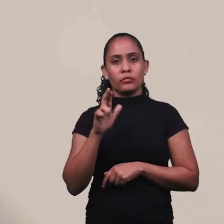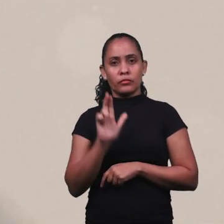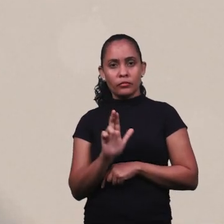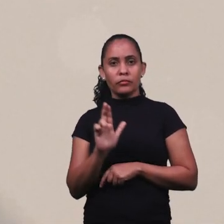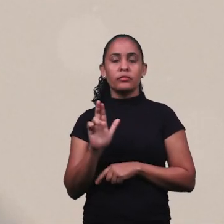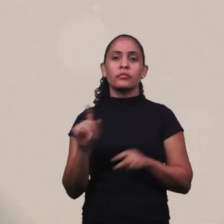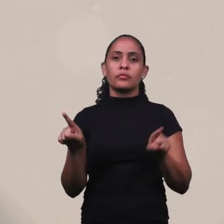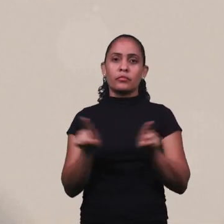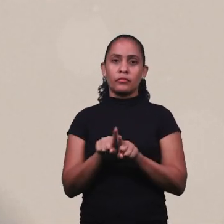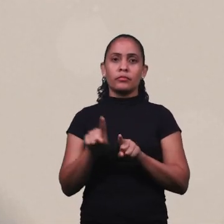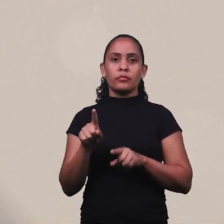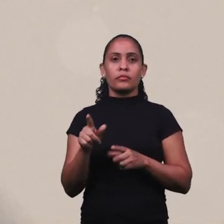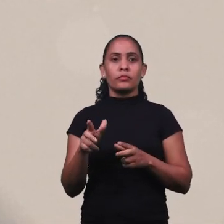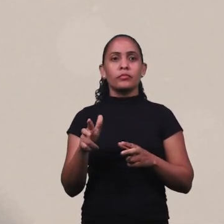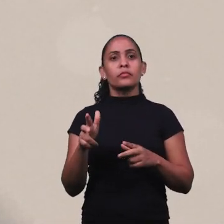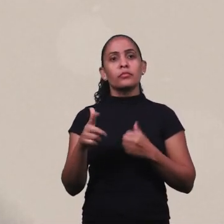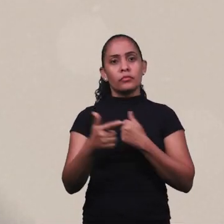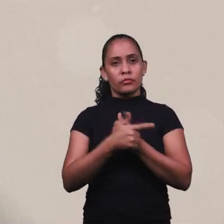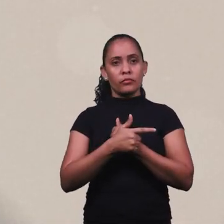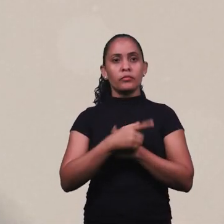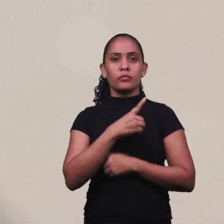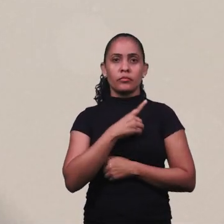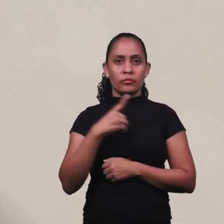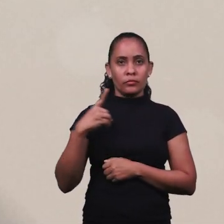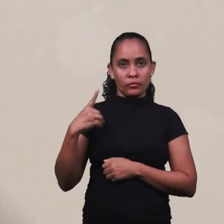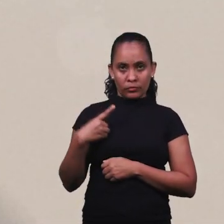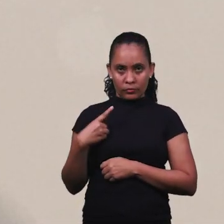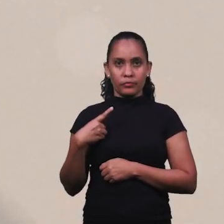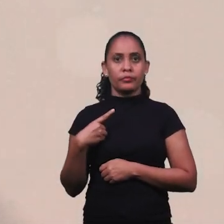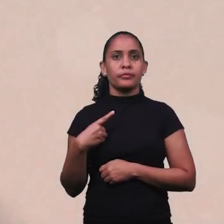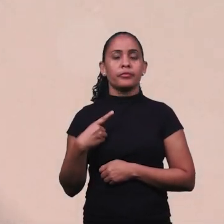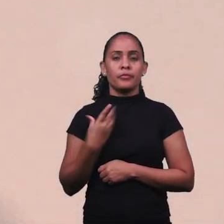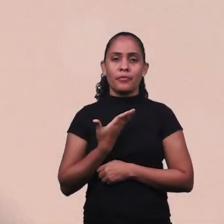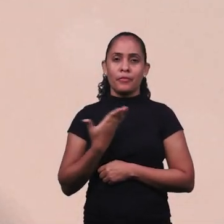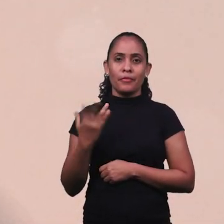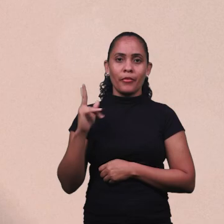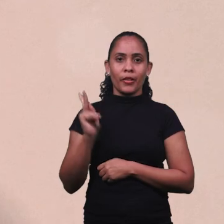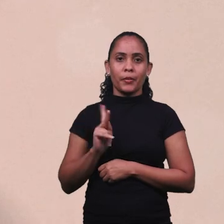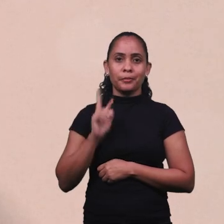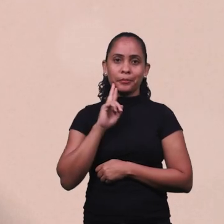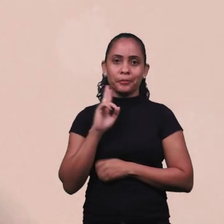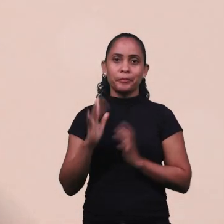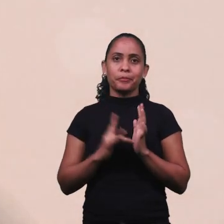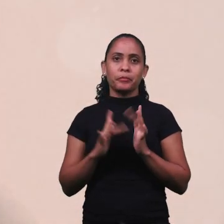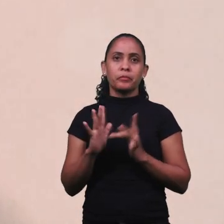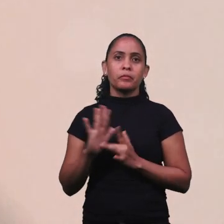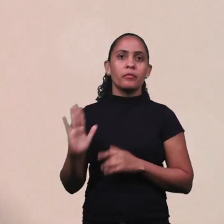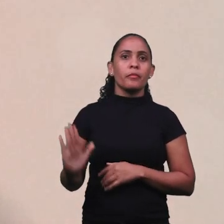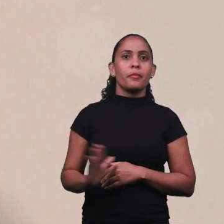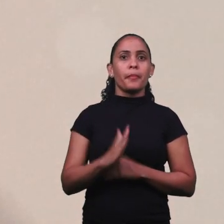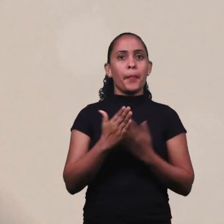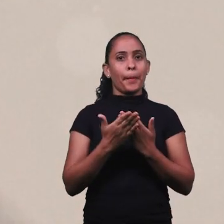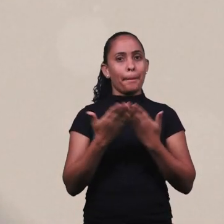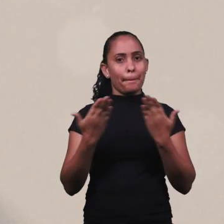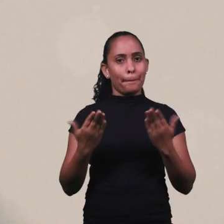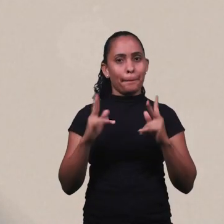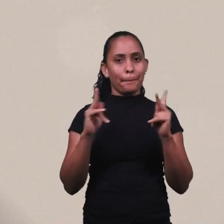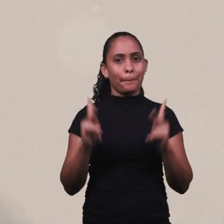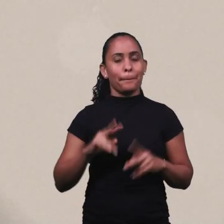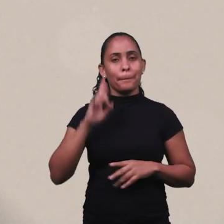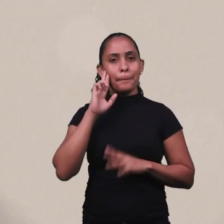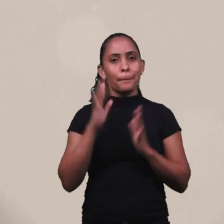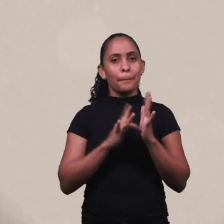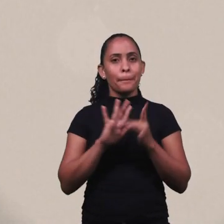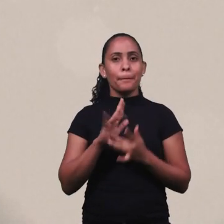menos como diácono, exercendo as minhas funções aqui. A paz do Senhor a todos. Irmãos, a paz do Senhor Jesus.